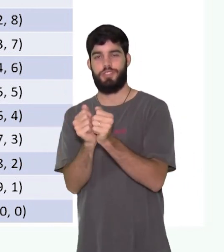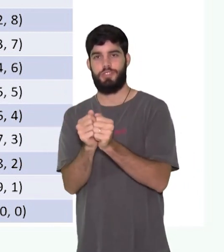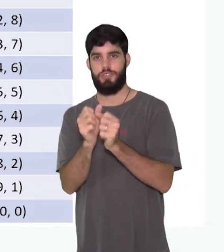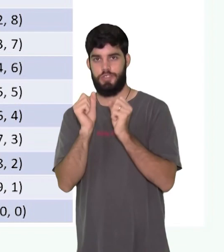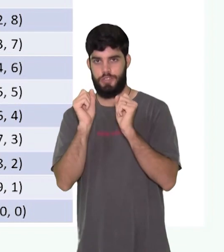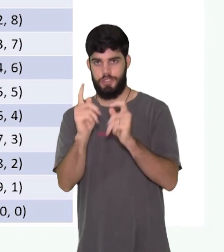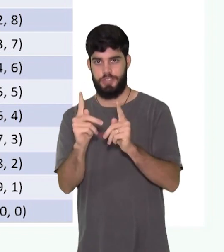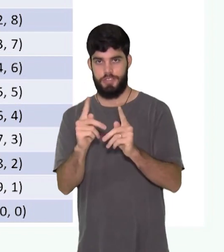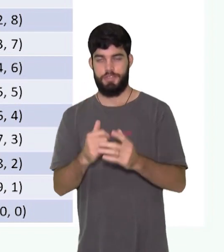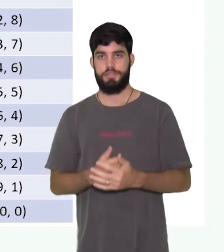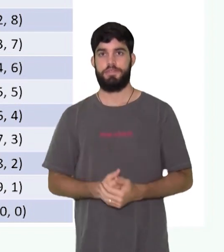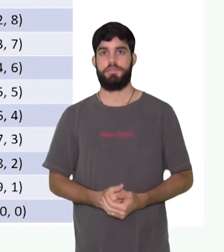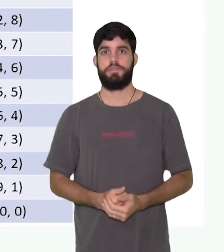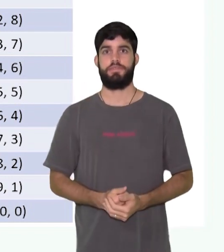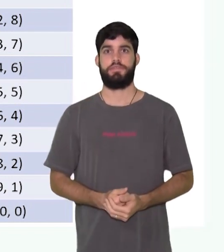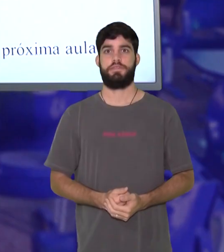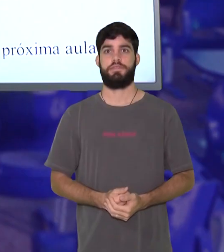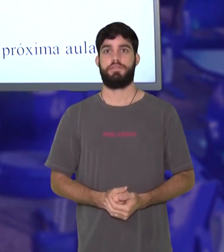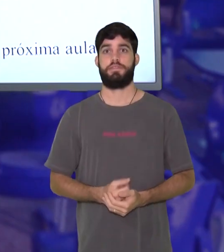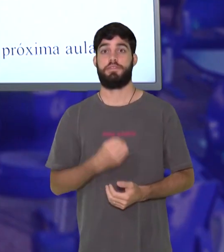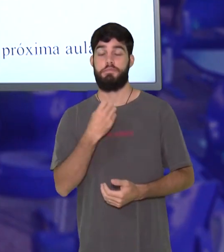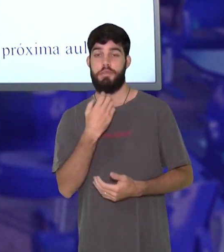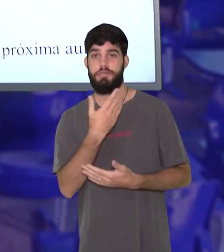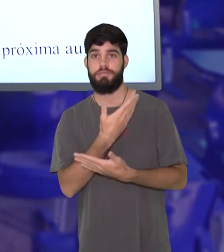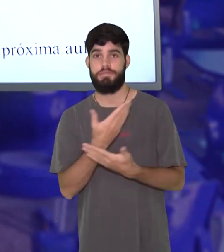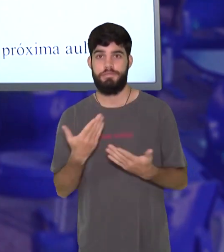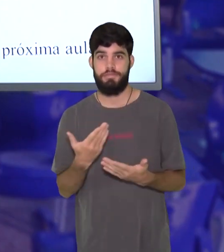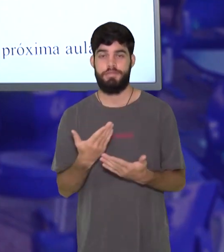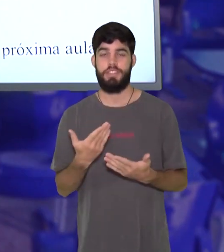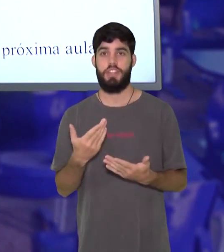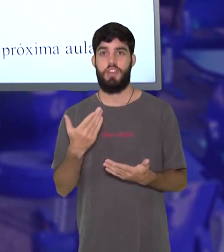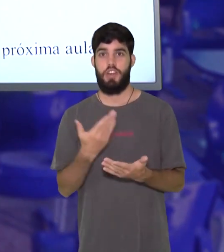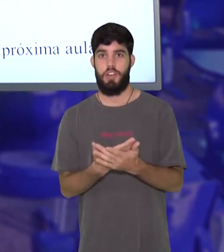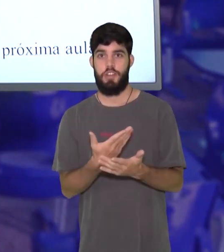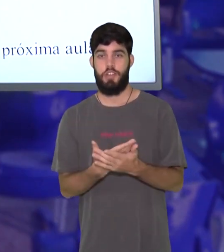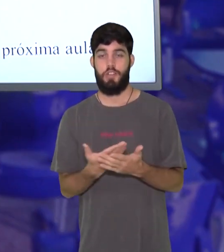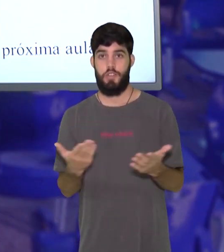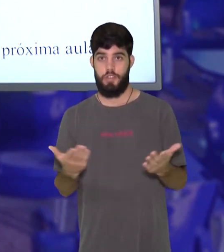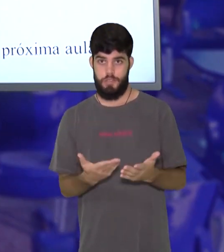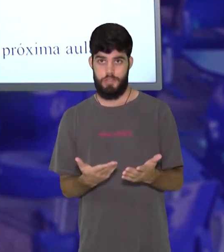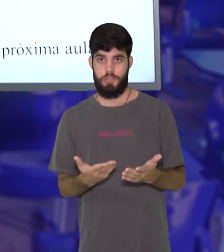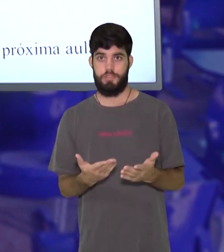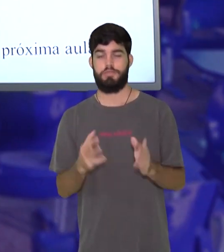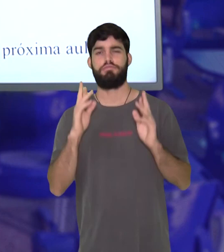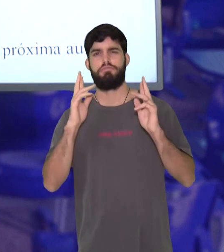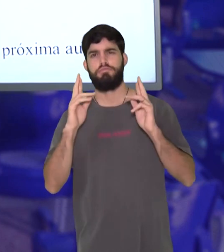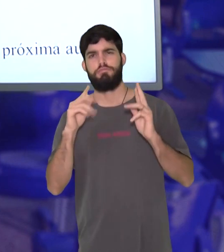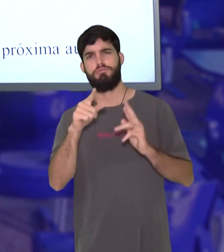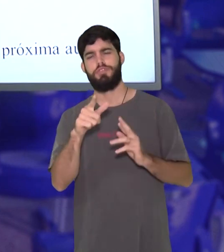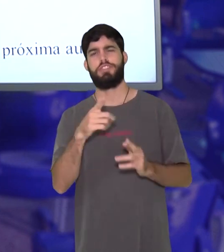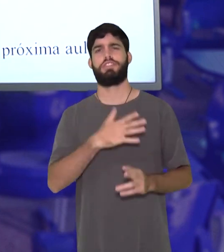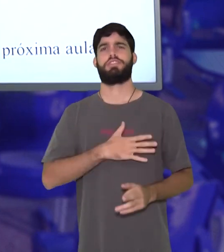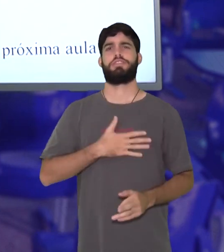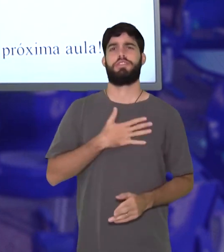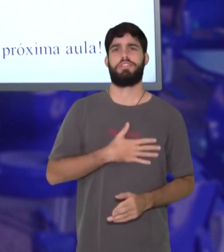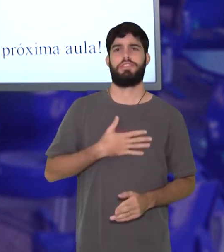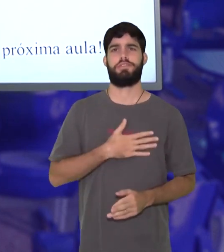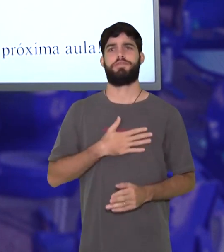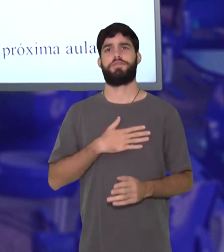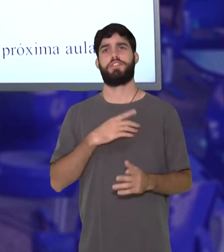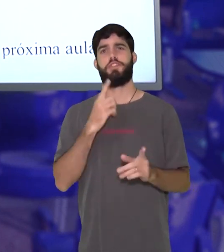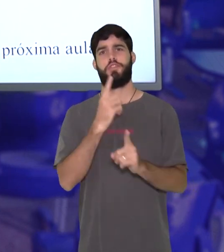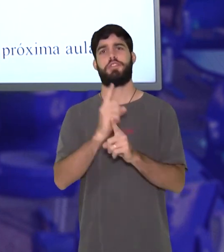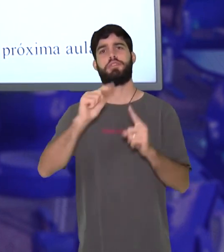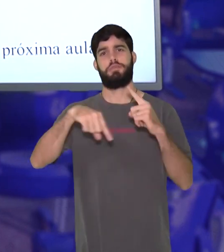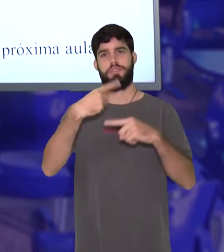x e y certo é bom pessoal essa aula foi a aula de hoje espero que vocês tenham gostado